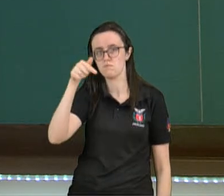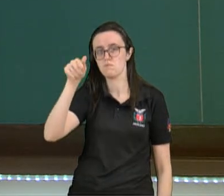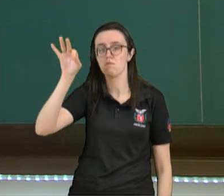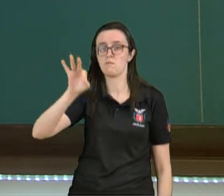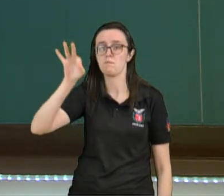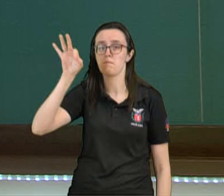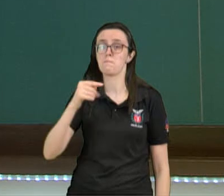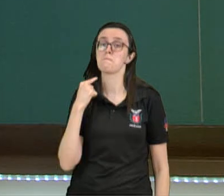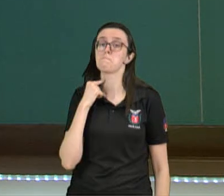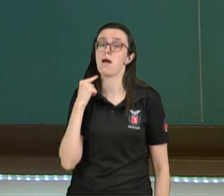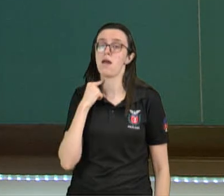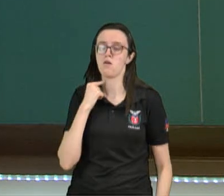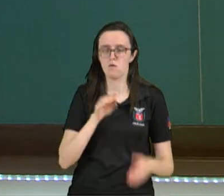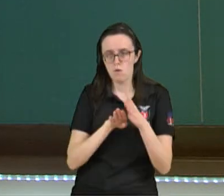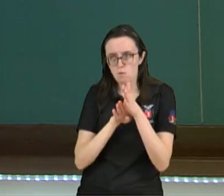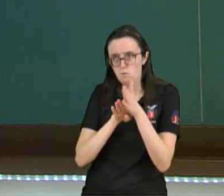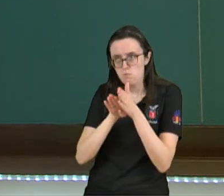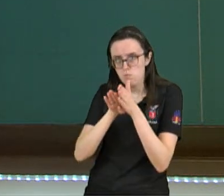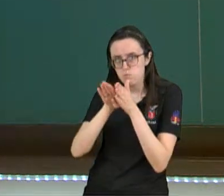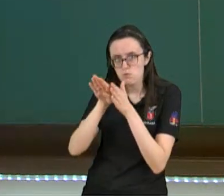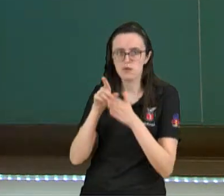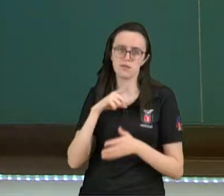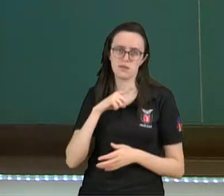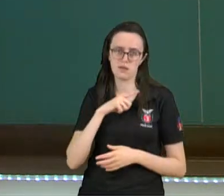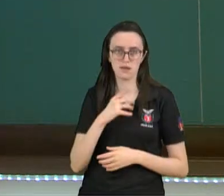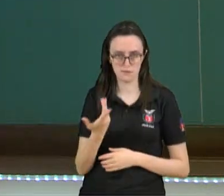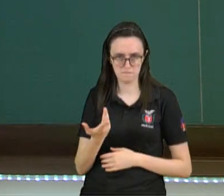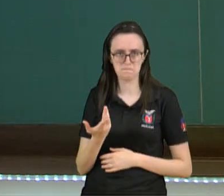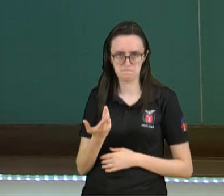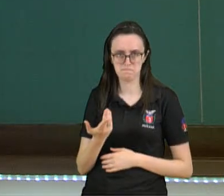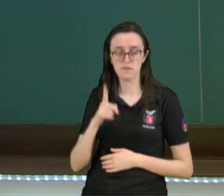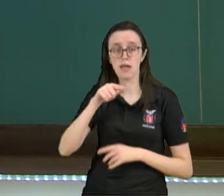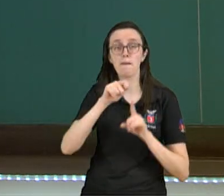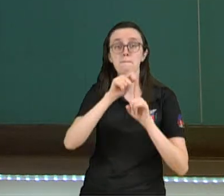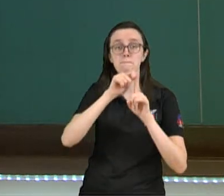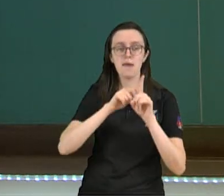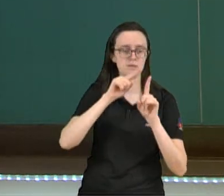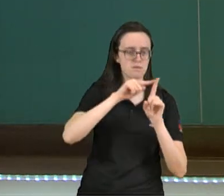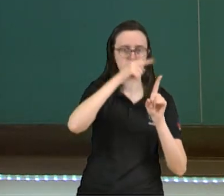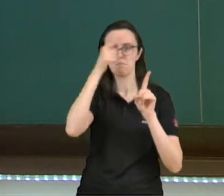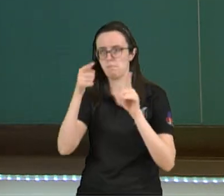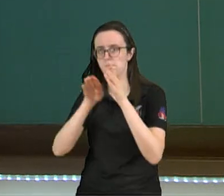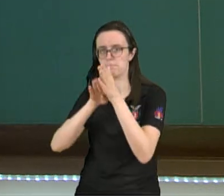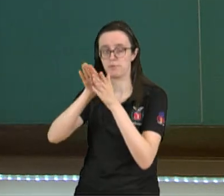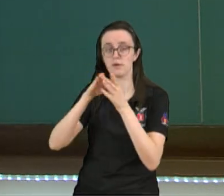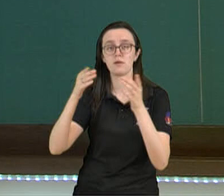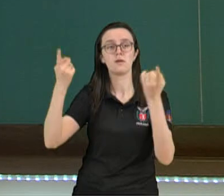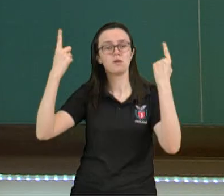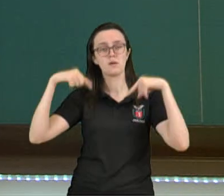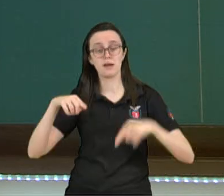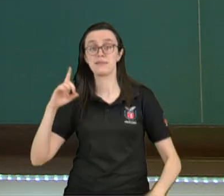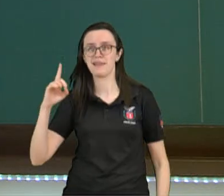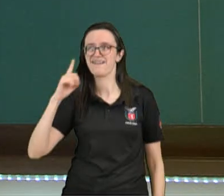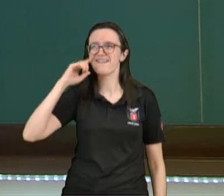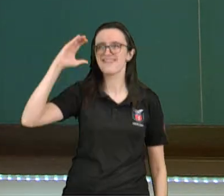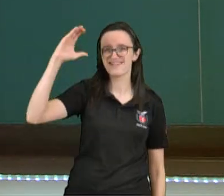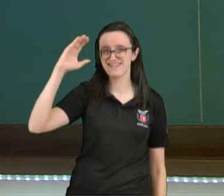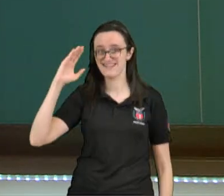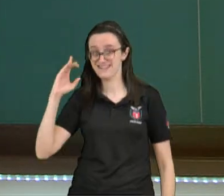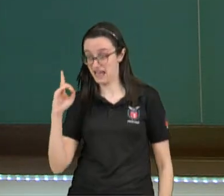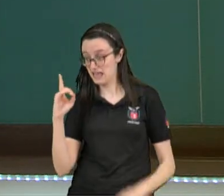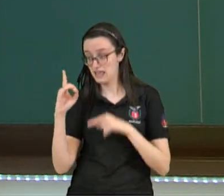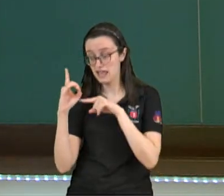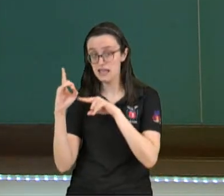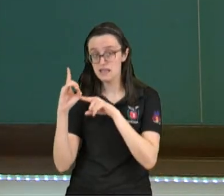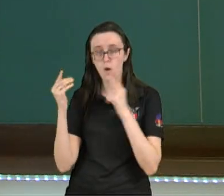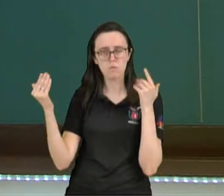76,7% em maio. Então foi um aumento mensal. E aqui na letra D, percebemos que